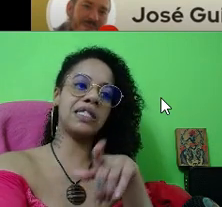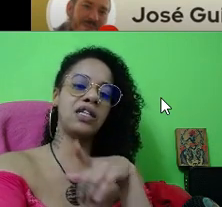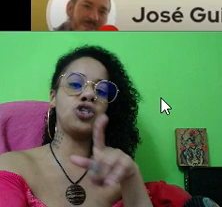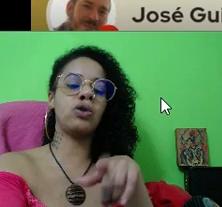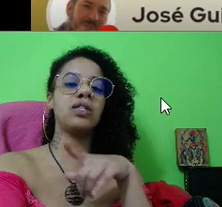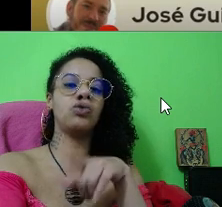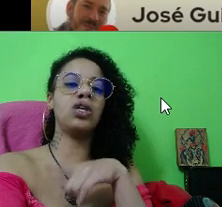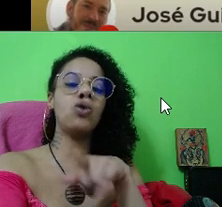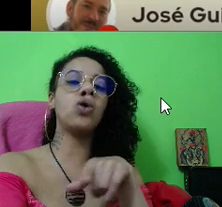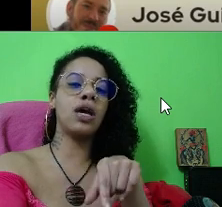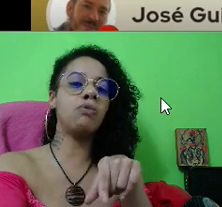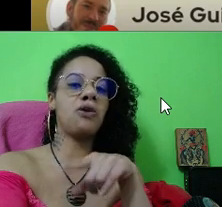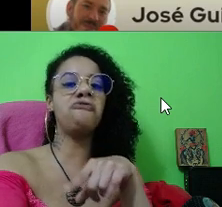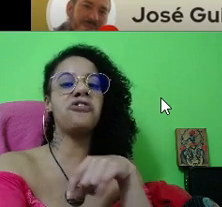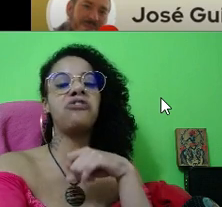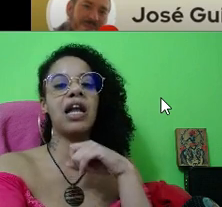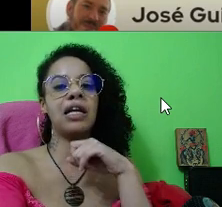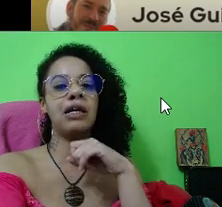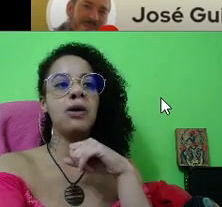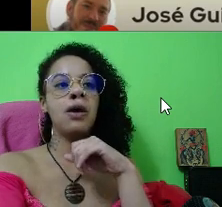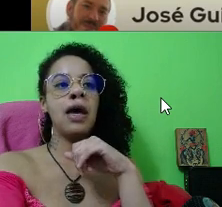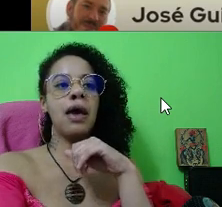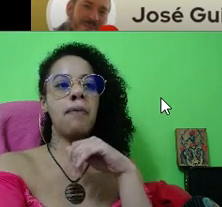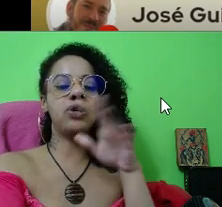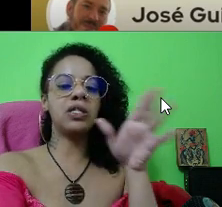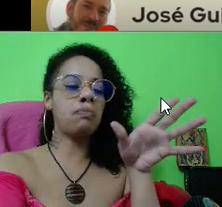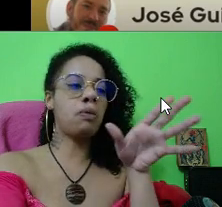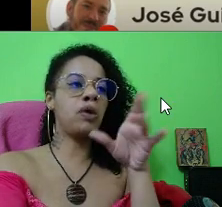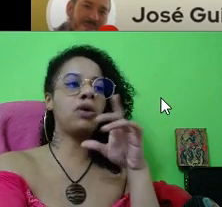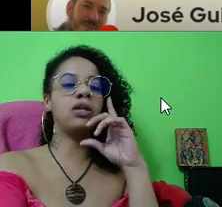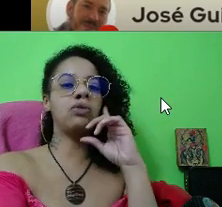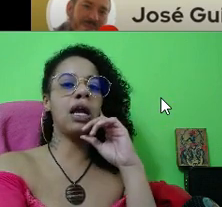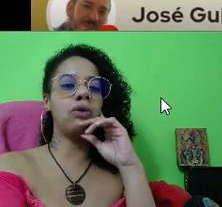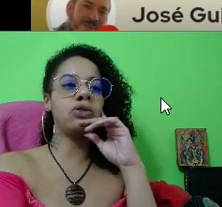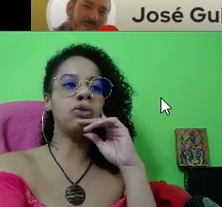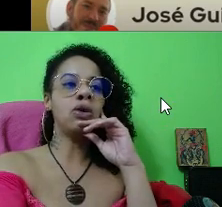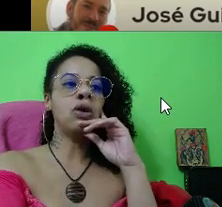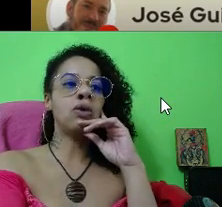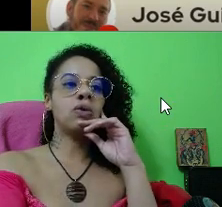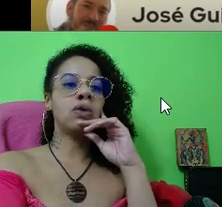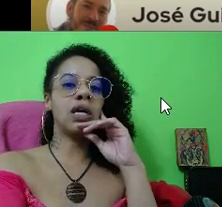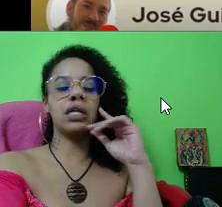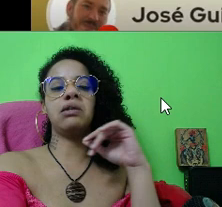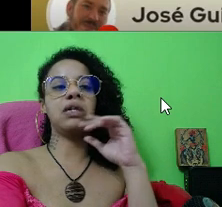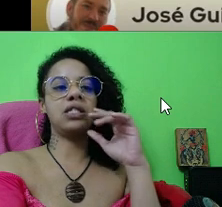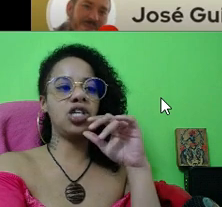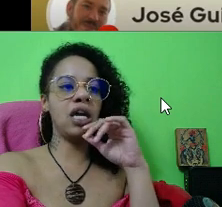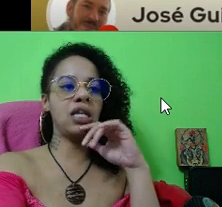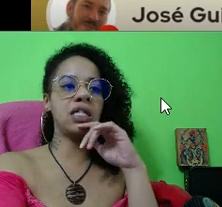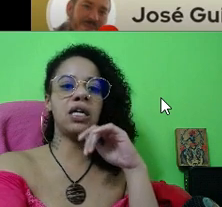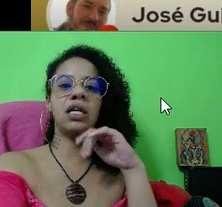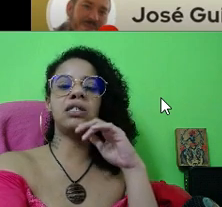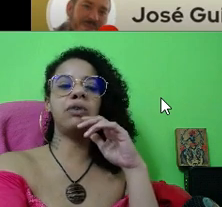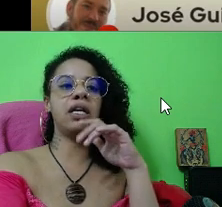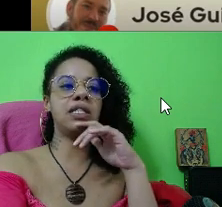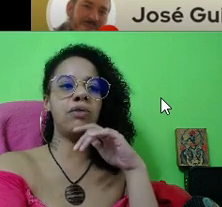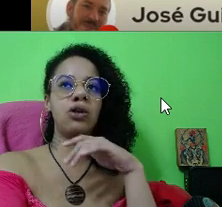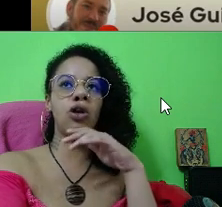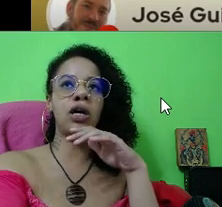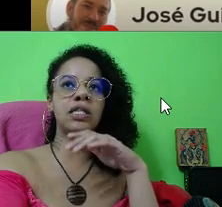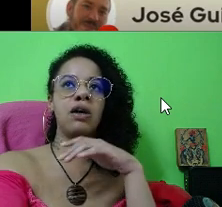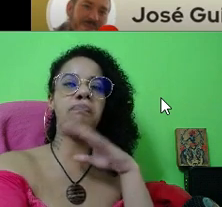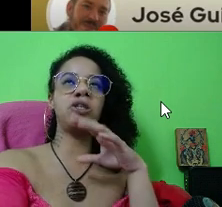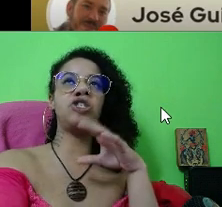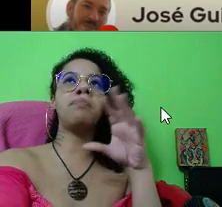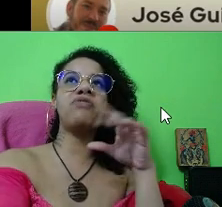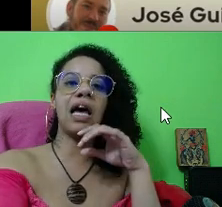e bastante coisa do que ocorreu não foi falada por exemplo pelo querido Gláucio em relação às agendas em relação à eleição